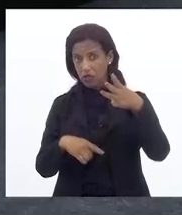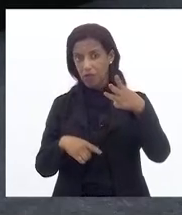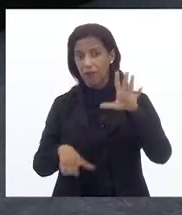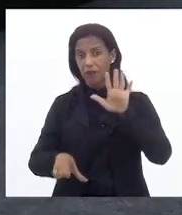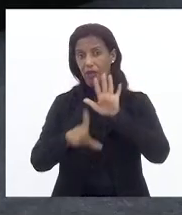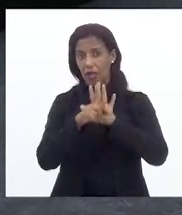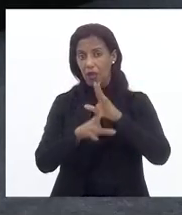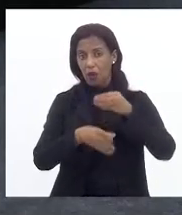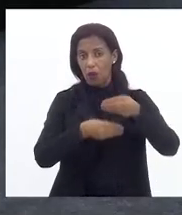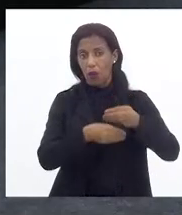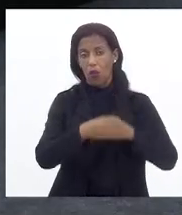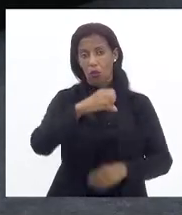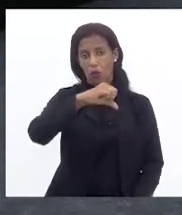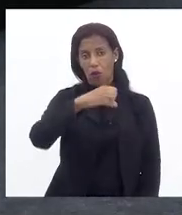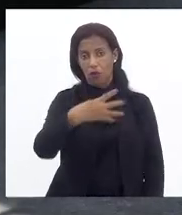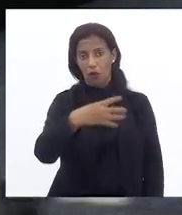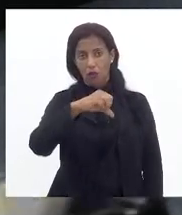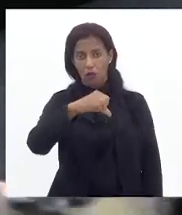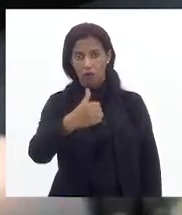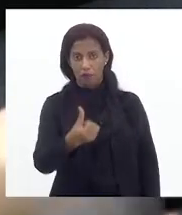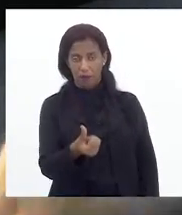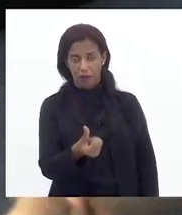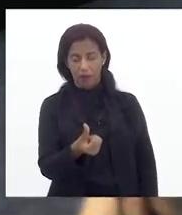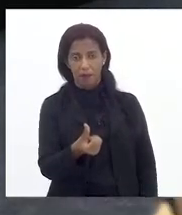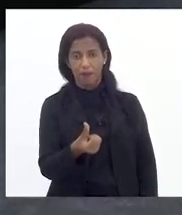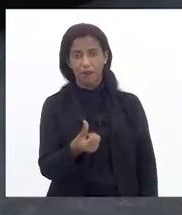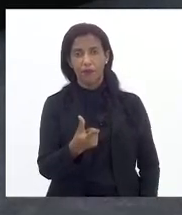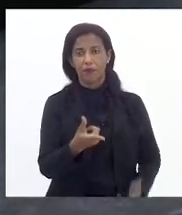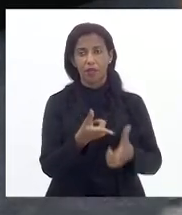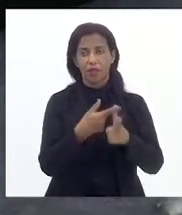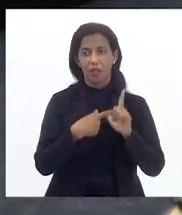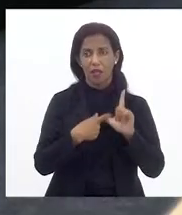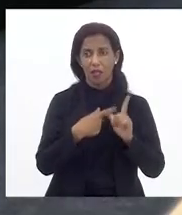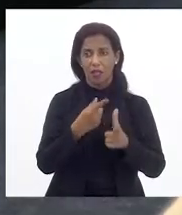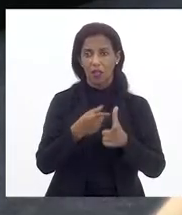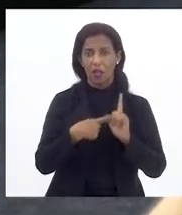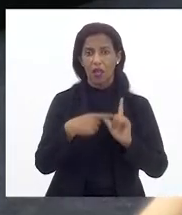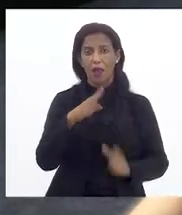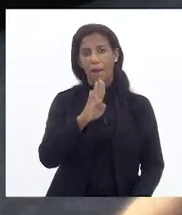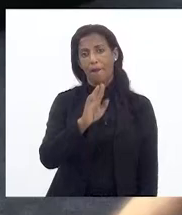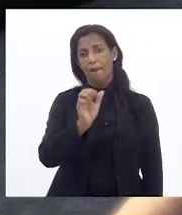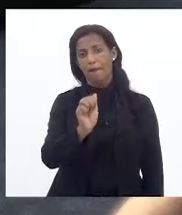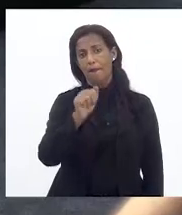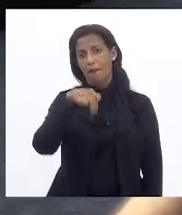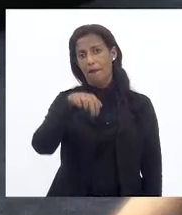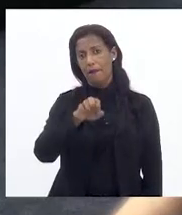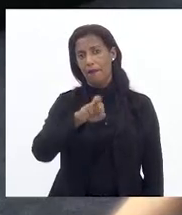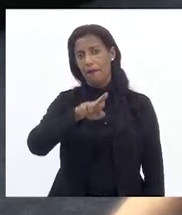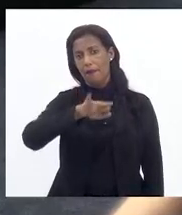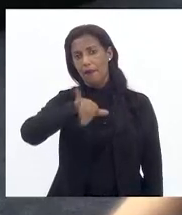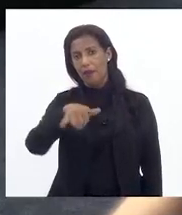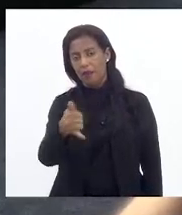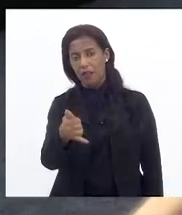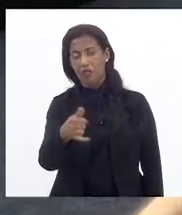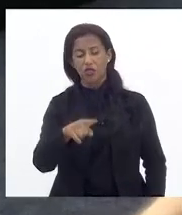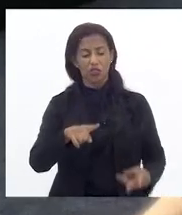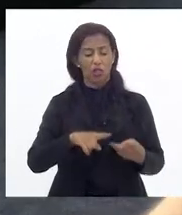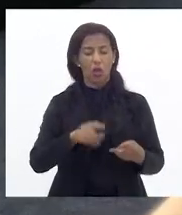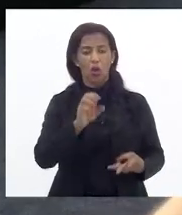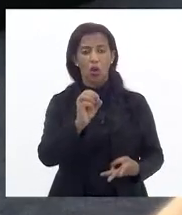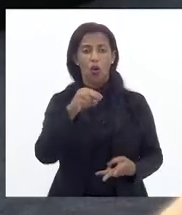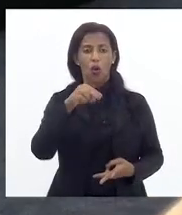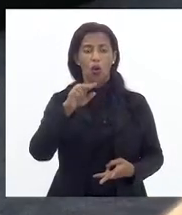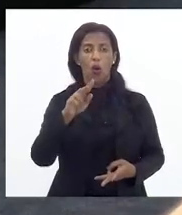lei complementar 94 96 a dívida do Belém Buzz banerj e uma radioval